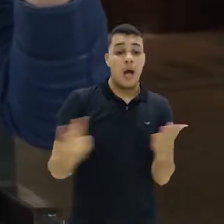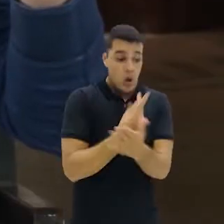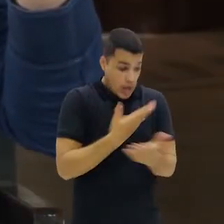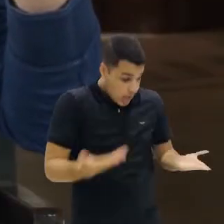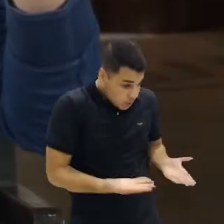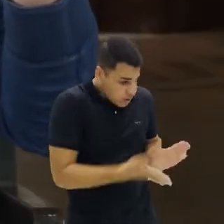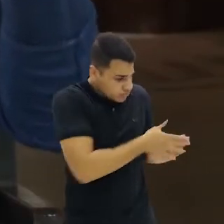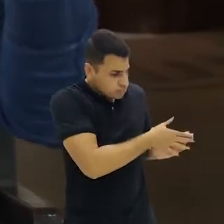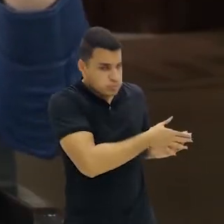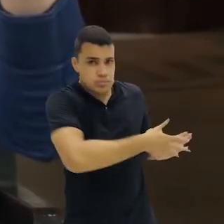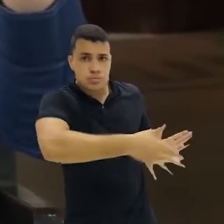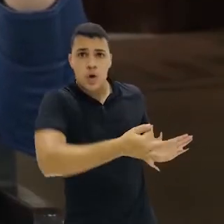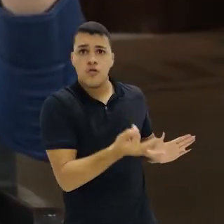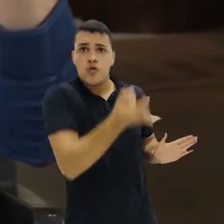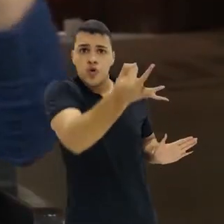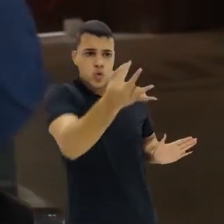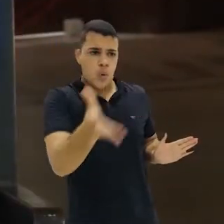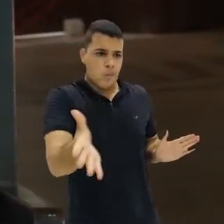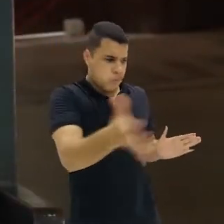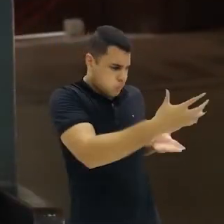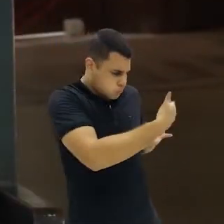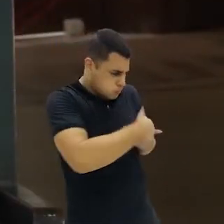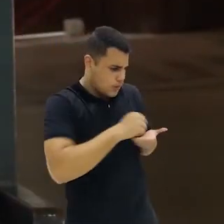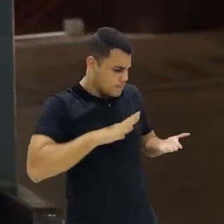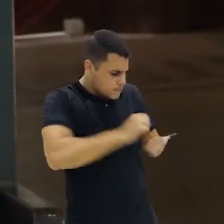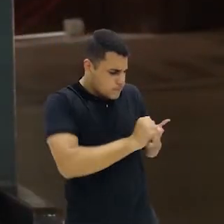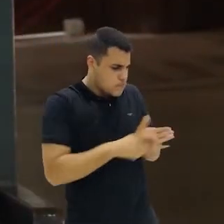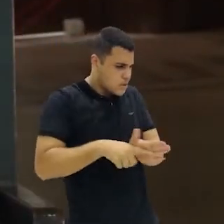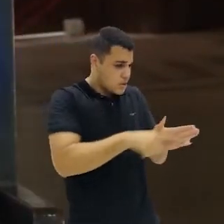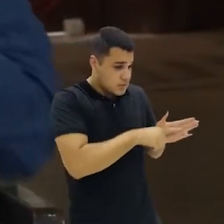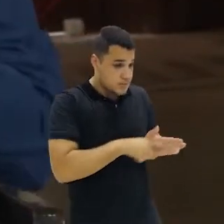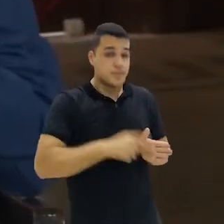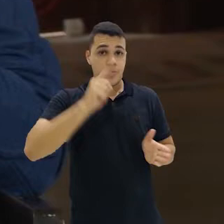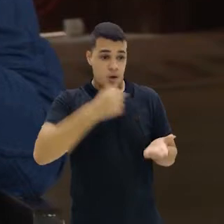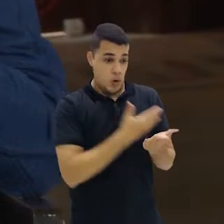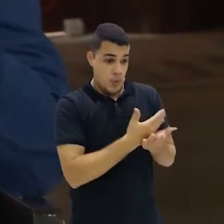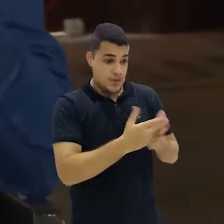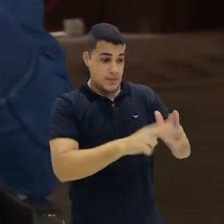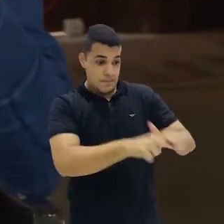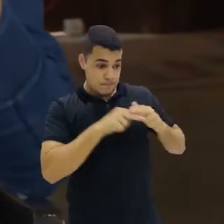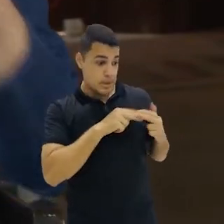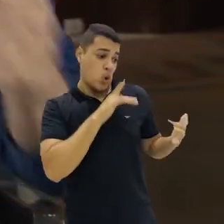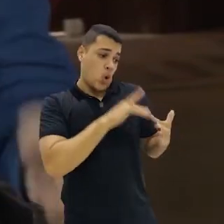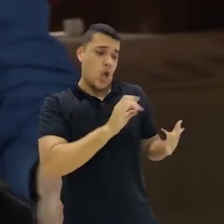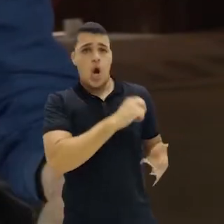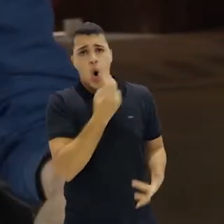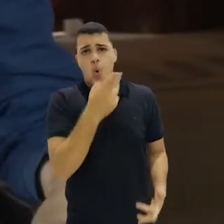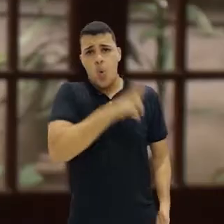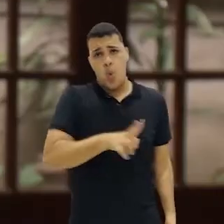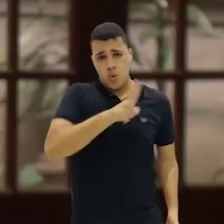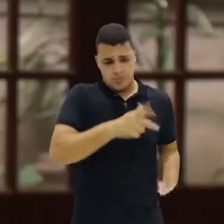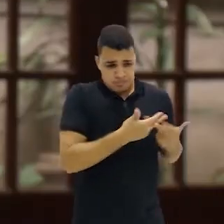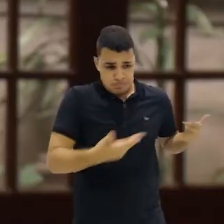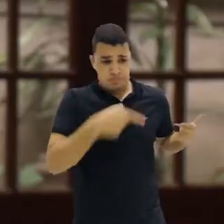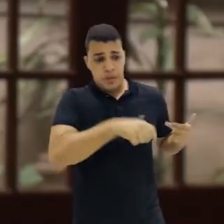da exposição a um determinado fator e vão investigar lá na frente a ocorrência de desfechos de